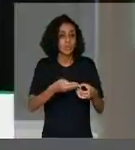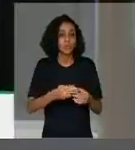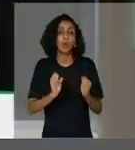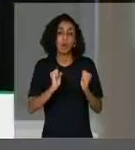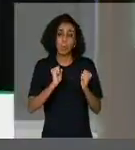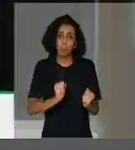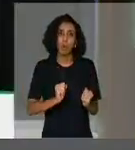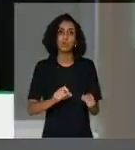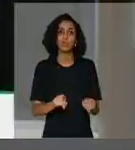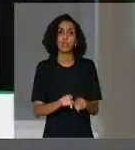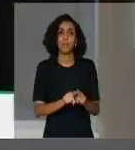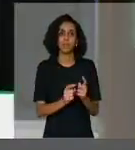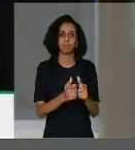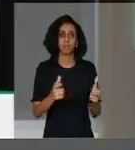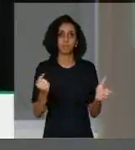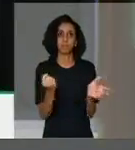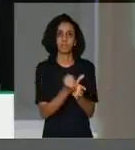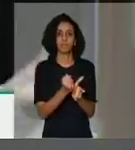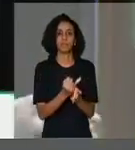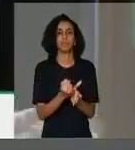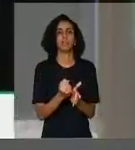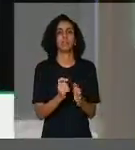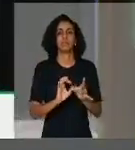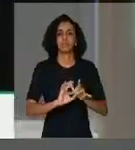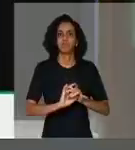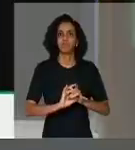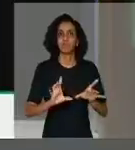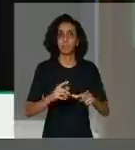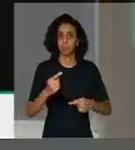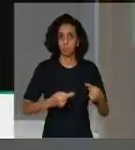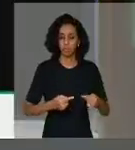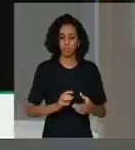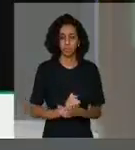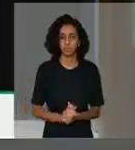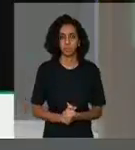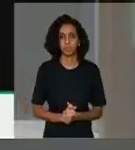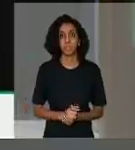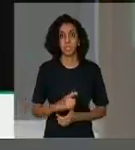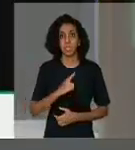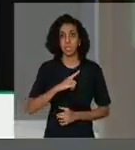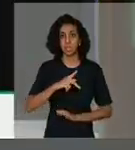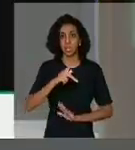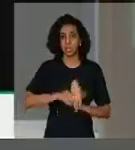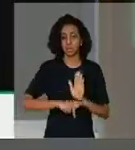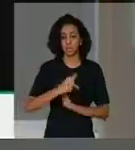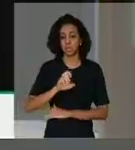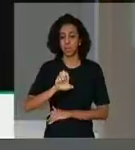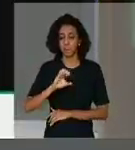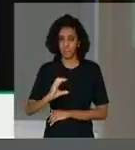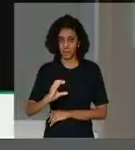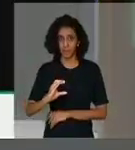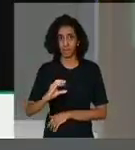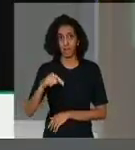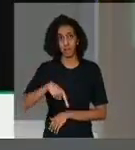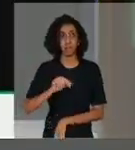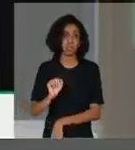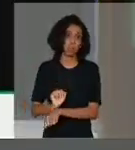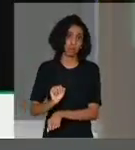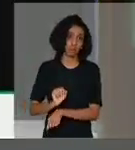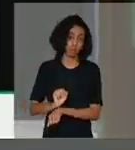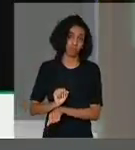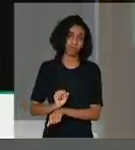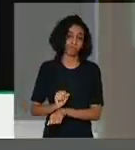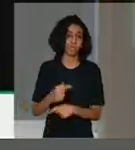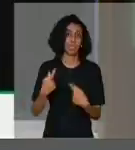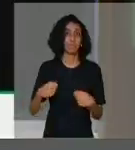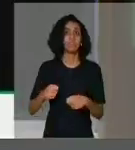Também tem uma PEC de nossa autoria, que não pode tramitar enquanto existir essa intervenção